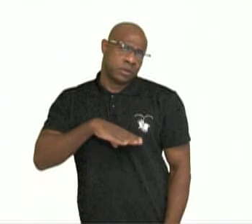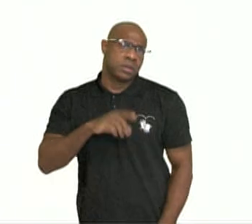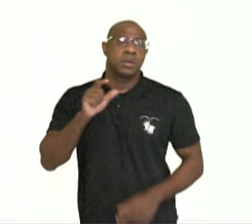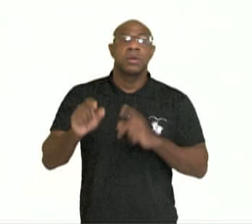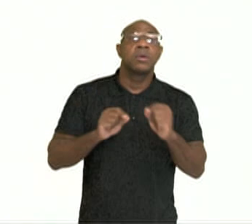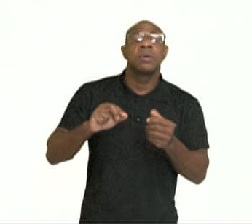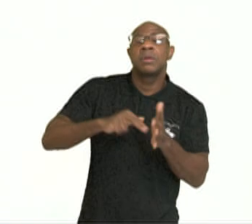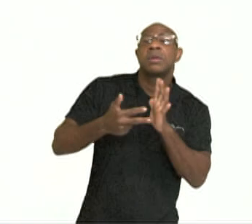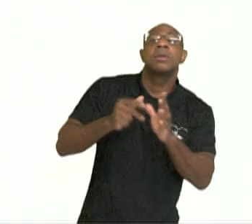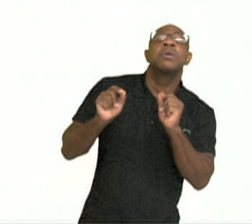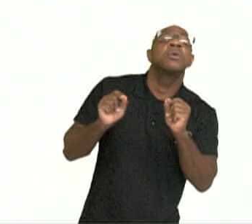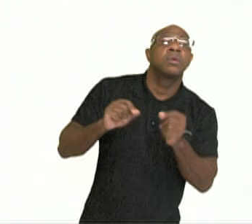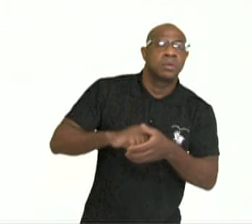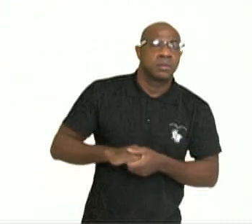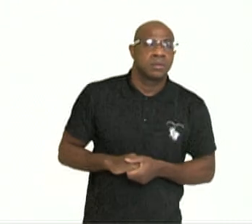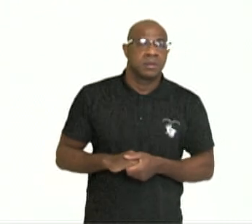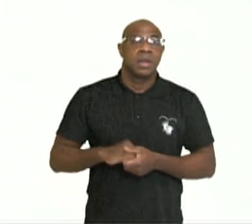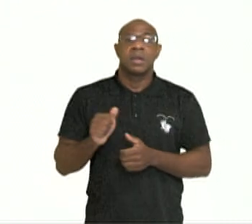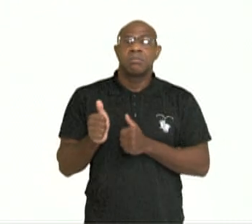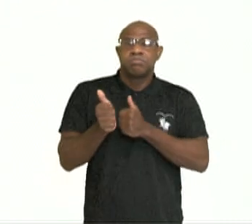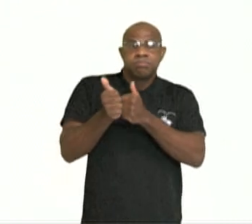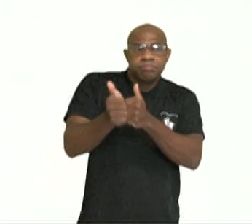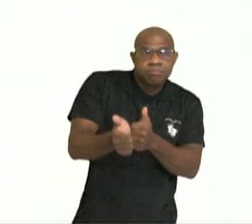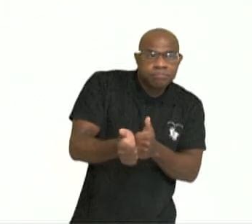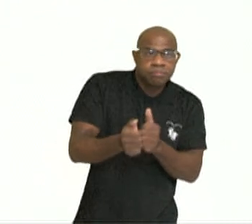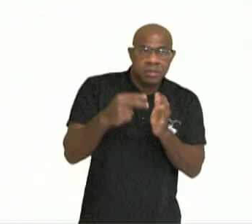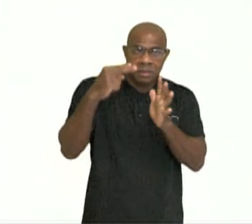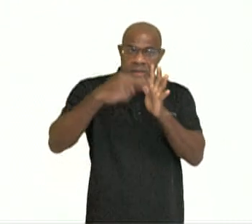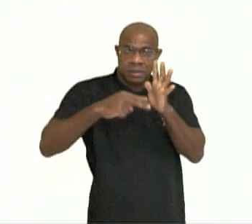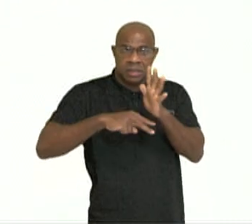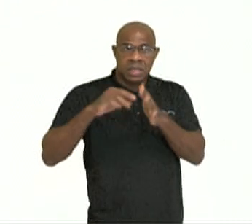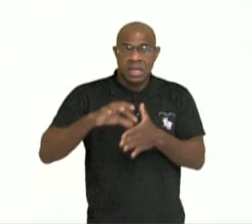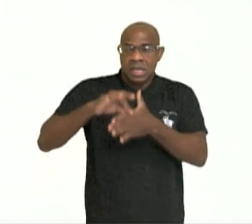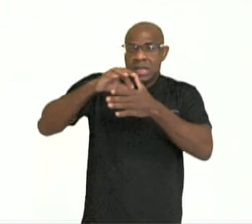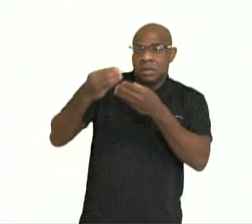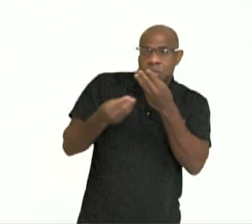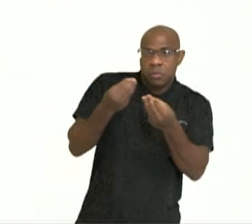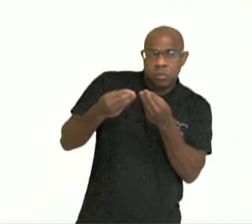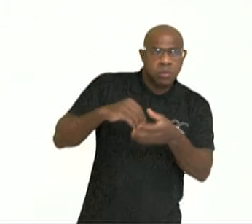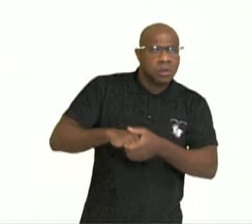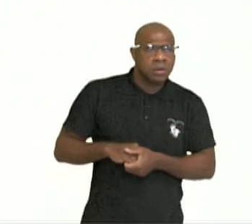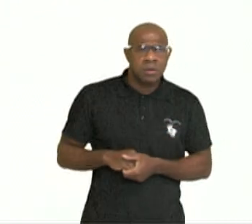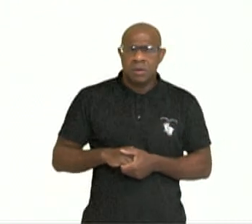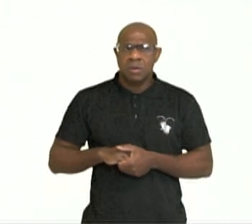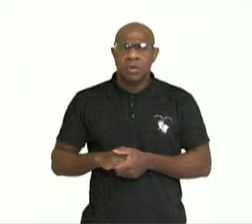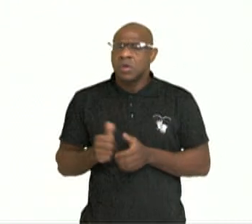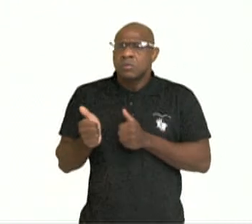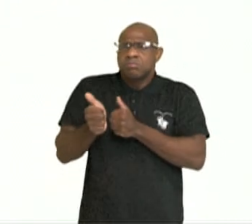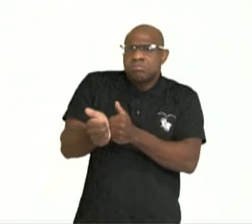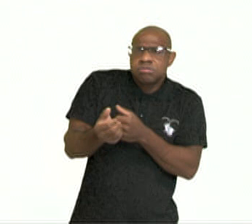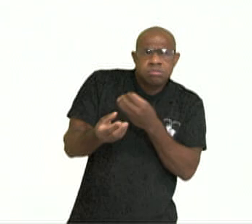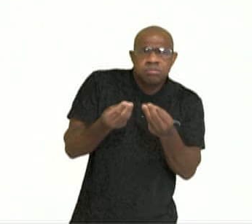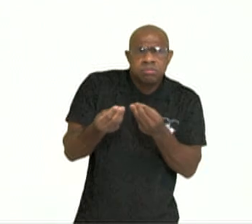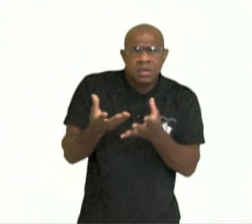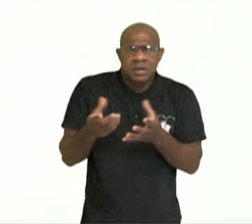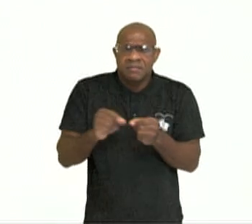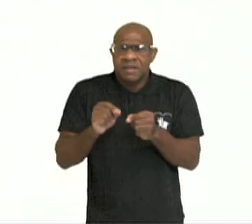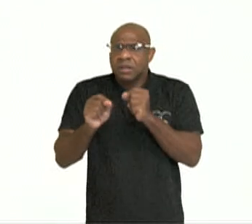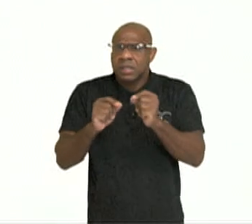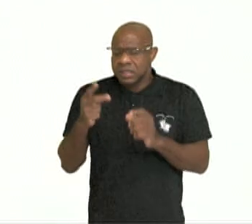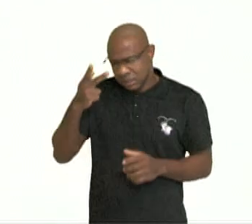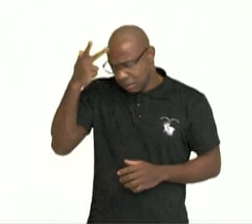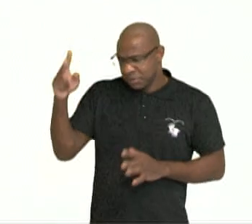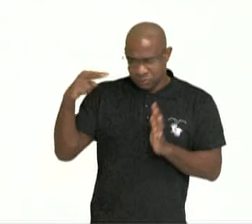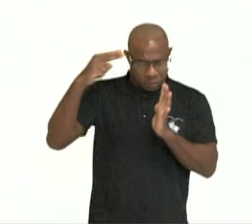lead, que significa conduzir, liderar, né? O que é conduzir? Fazer com que o